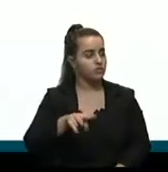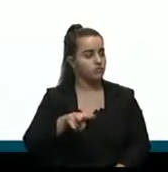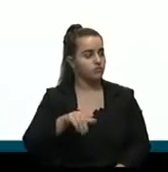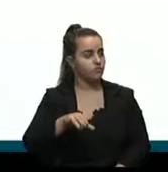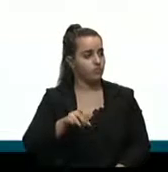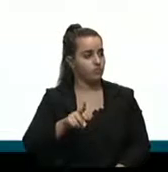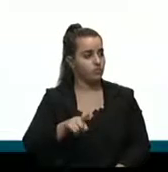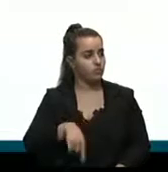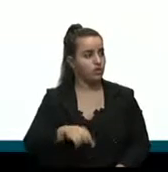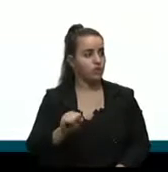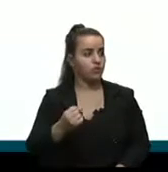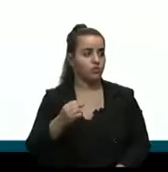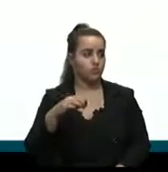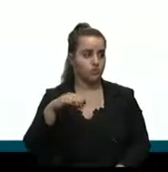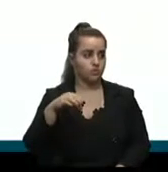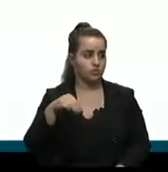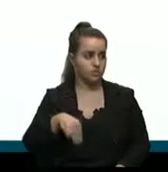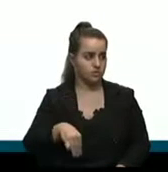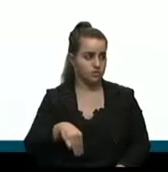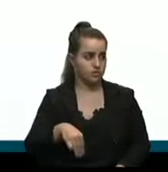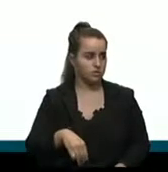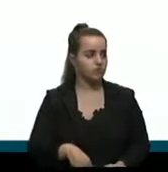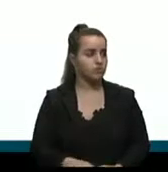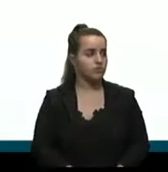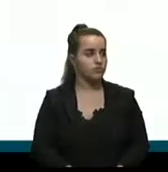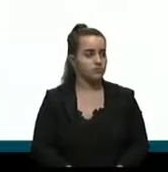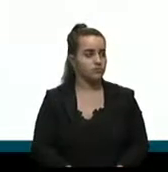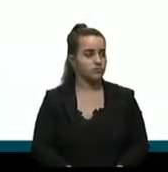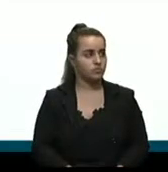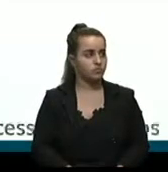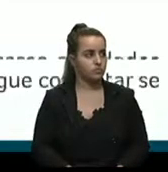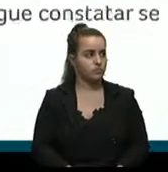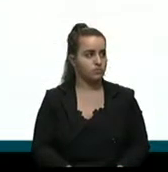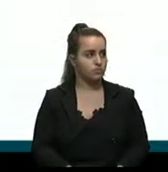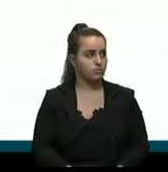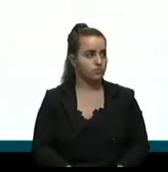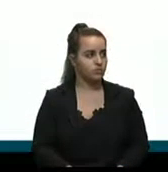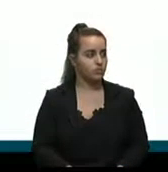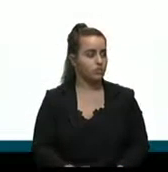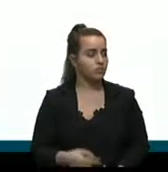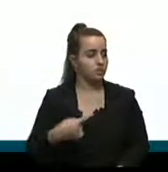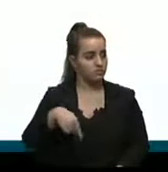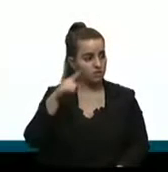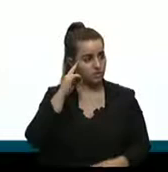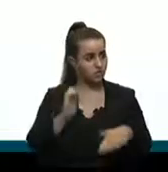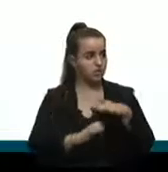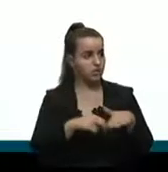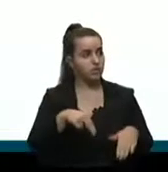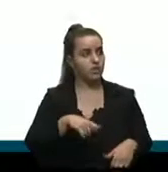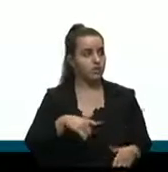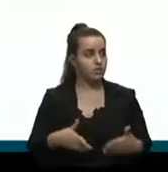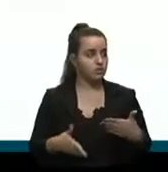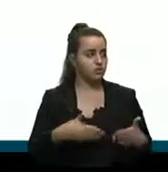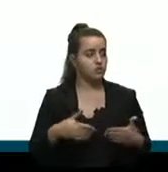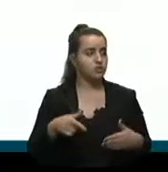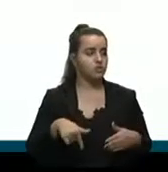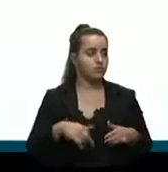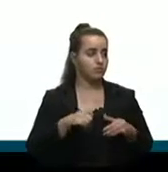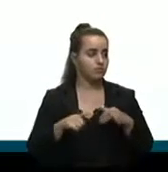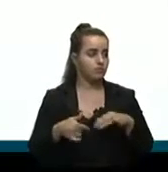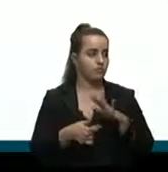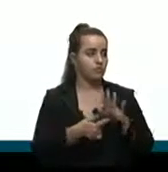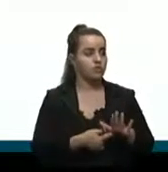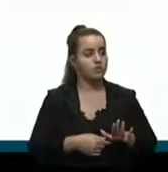desvio padrão da altura era de 8 centímetros. Considerando que a empresa N tem acesso aos